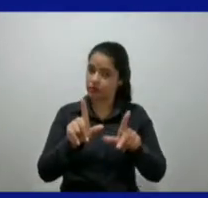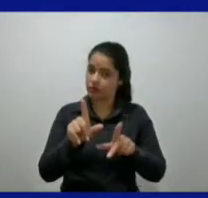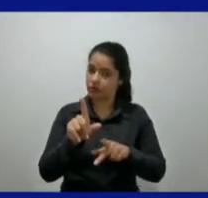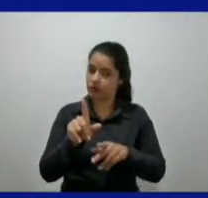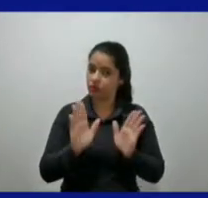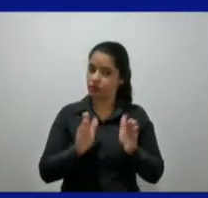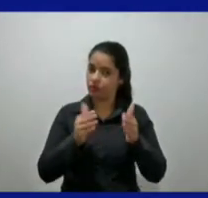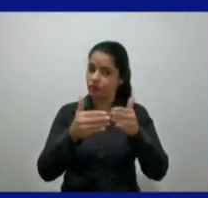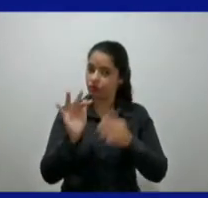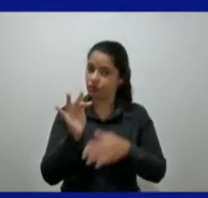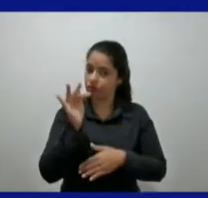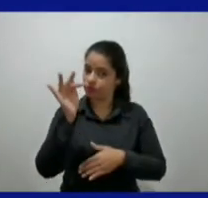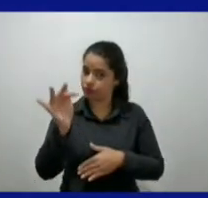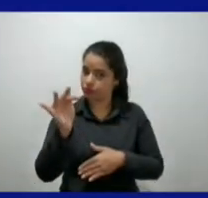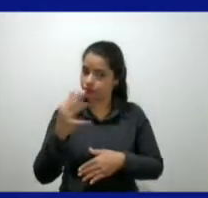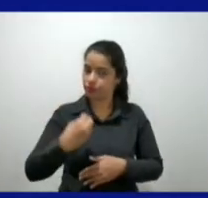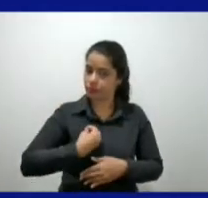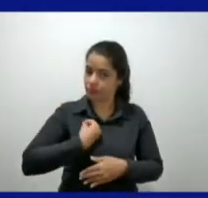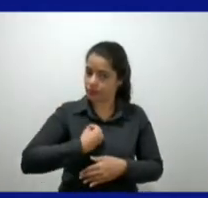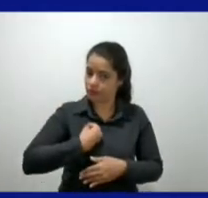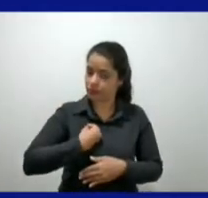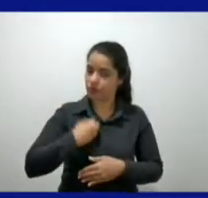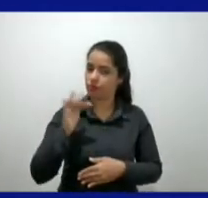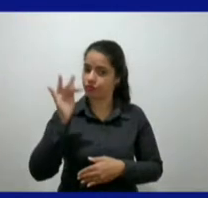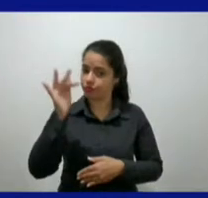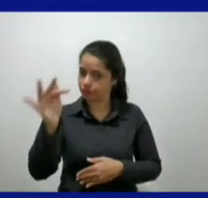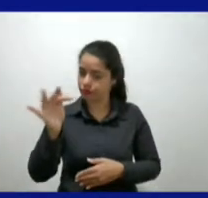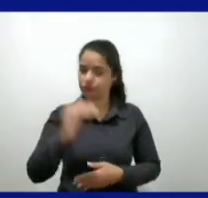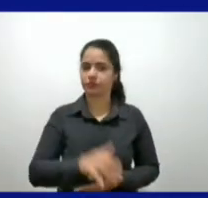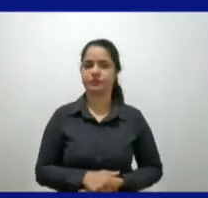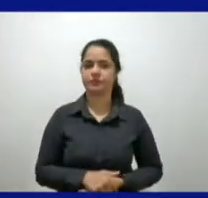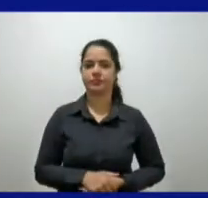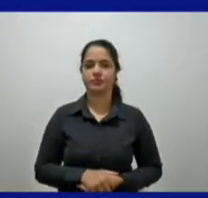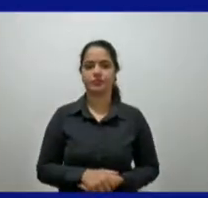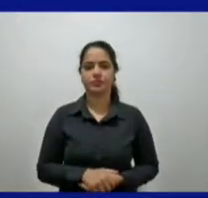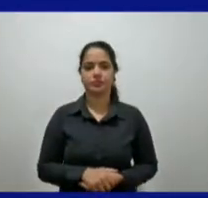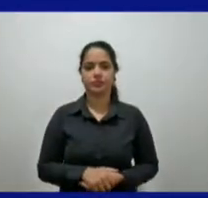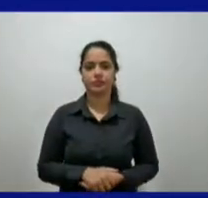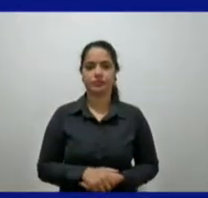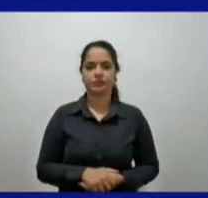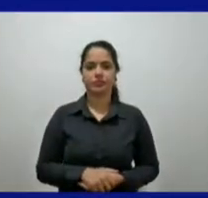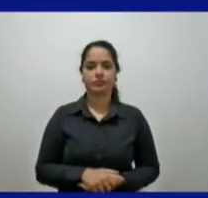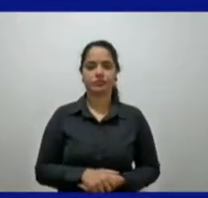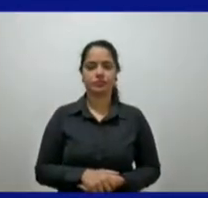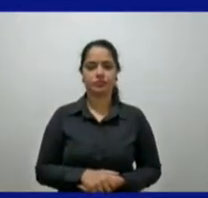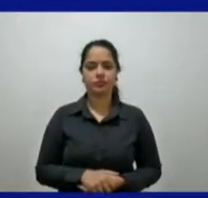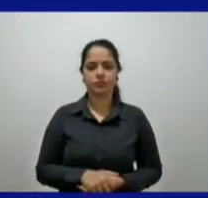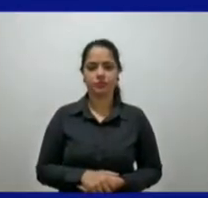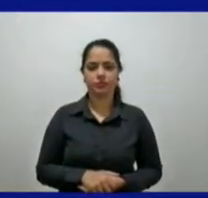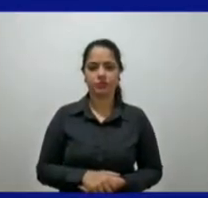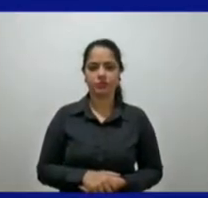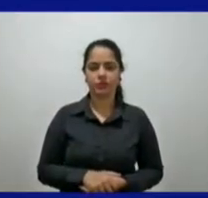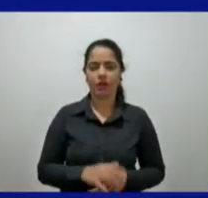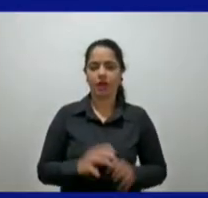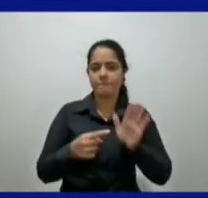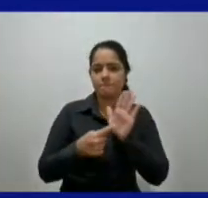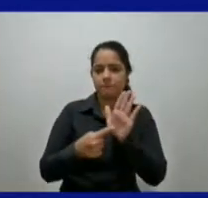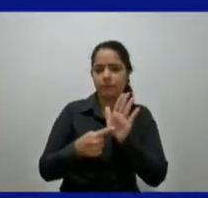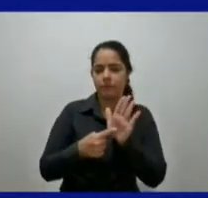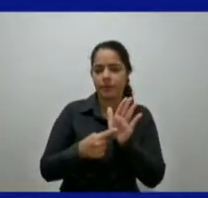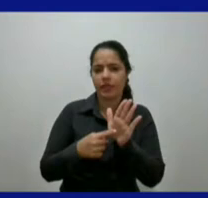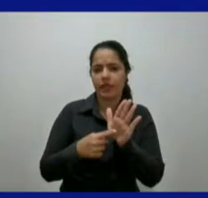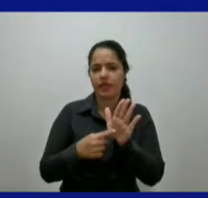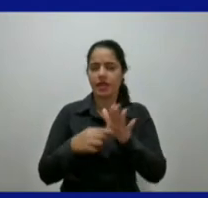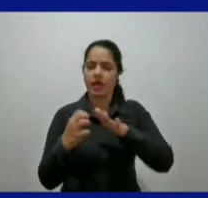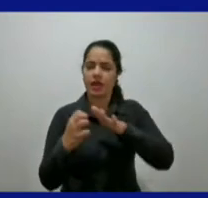uma outra questão, olhando essas análises, geralmente elas mostram as empresas ESG com uma performance superior à